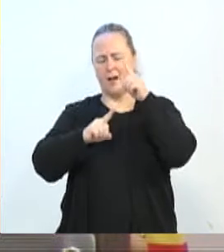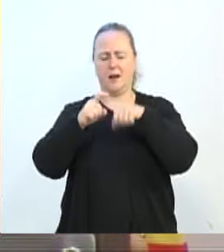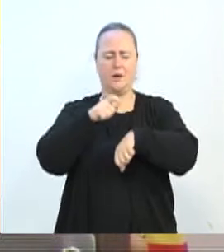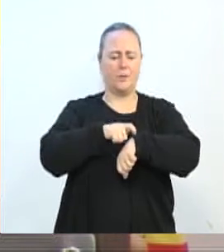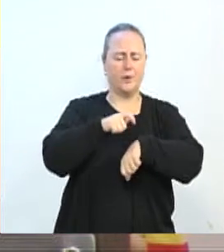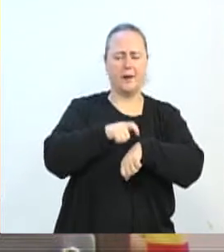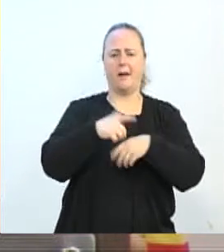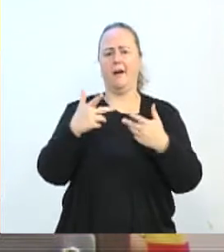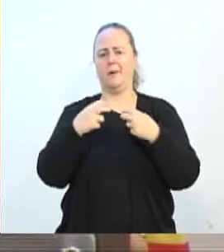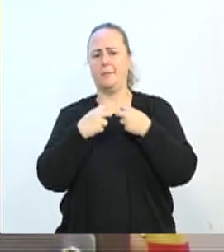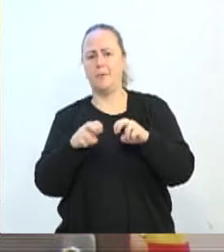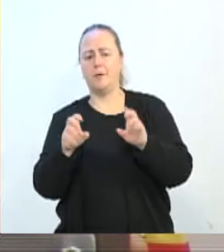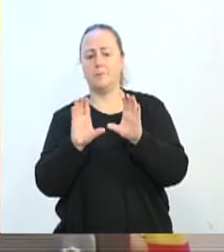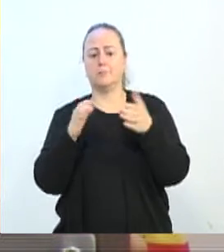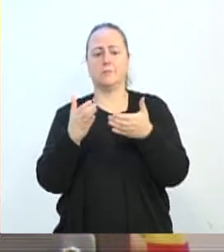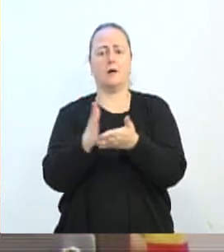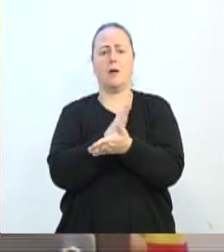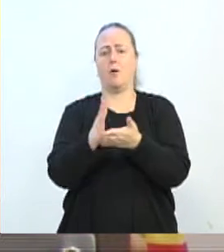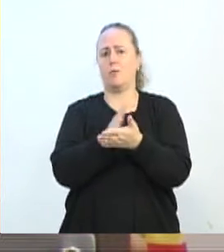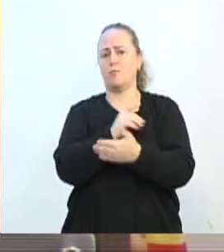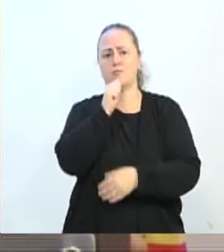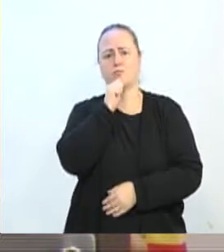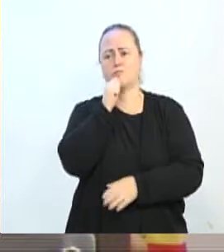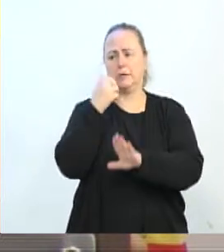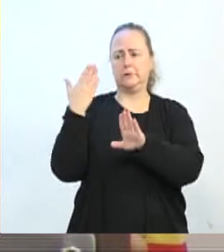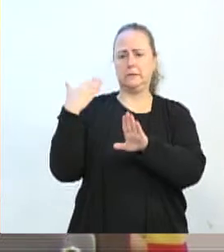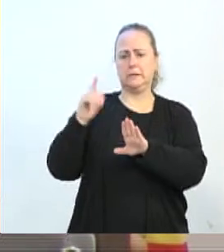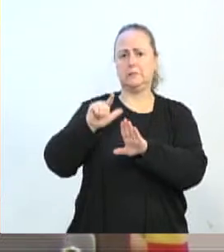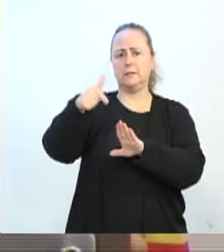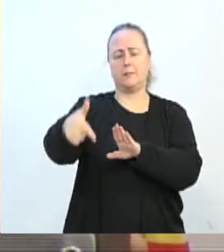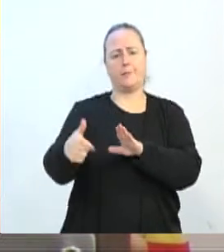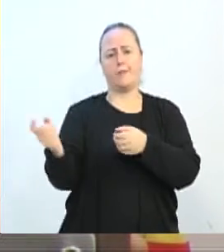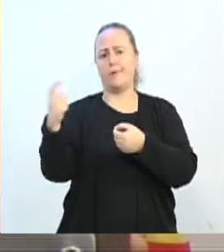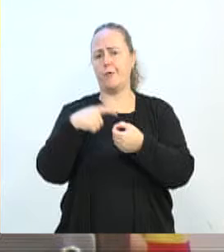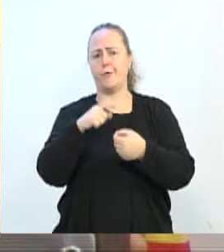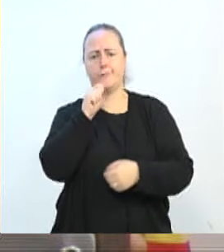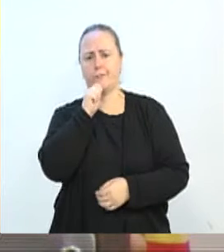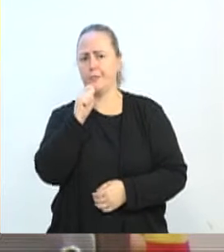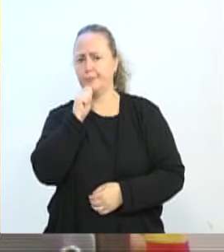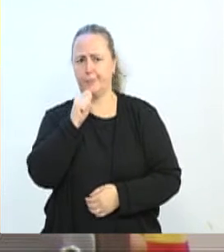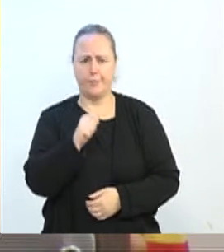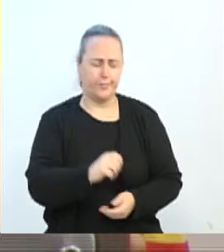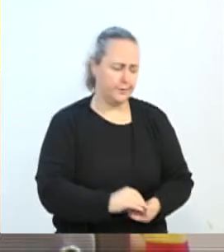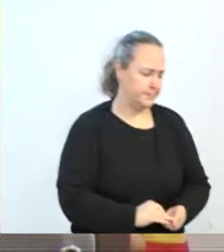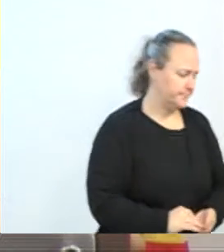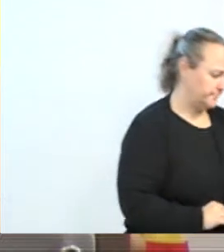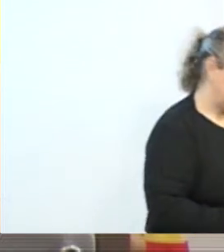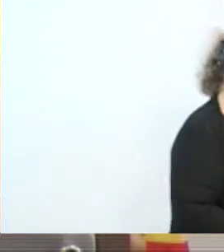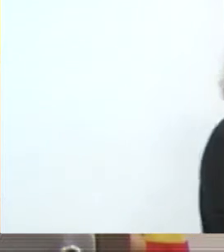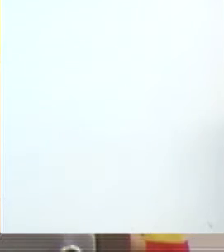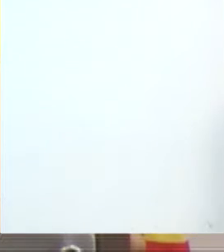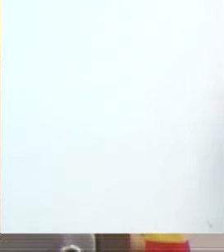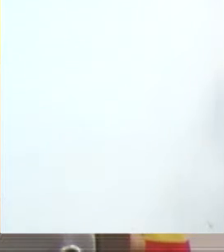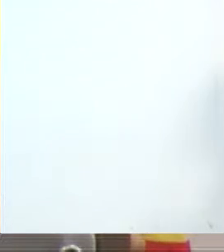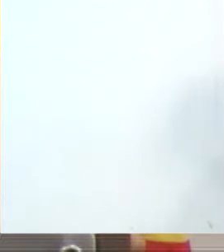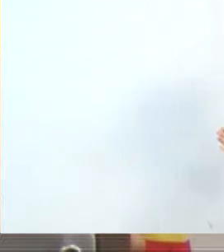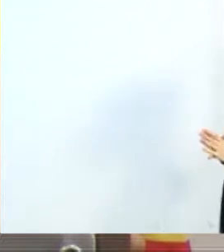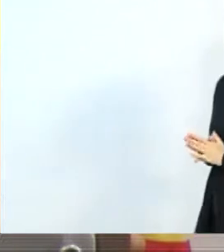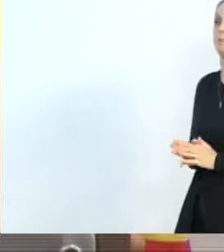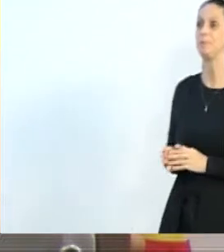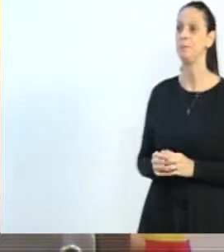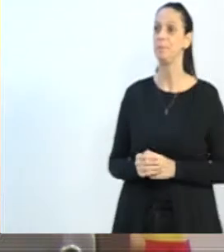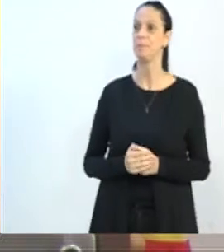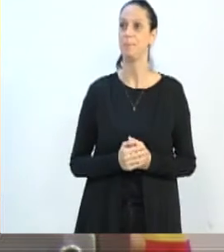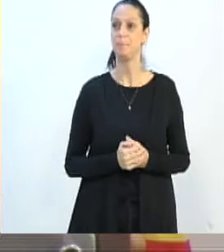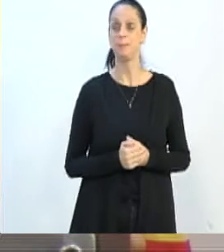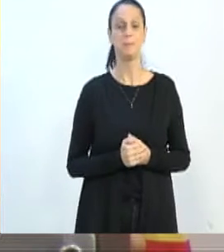falta de linhas comunidade que perderam as linhas de ônibus após a pandemia não retornaram que tinha ônibus nos finais de semana não tem mais várias situações